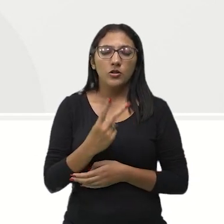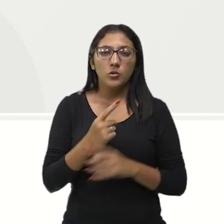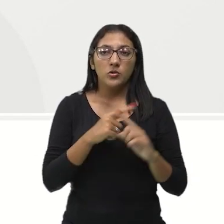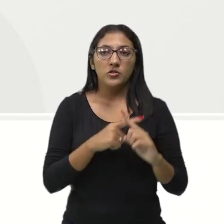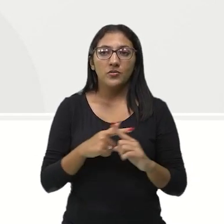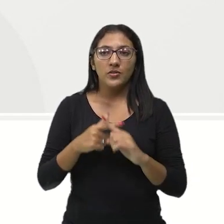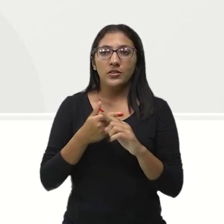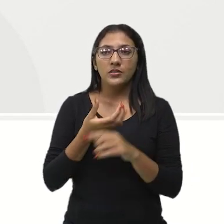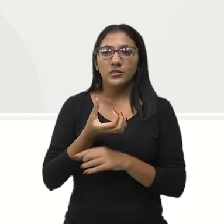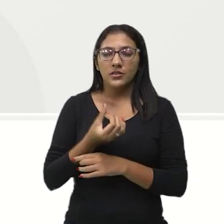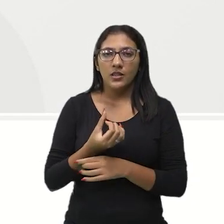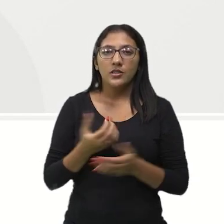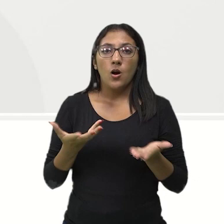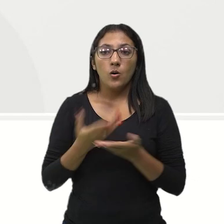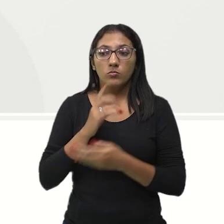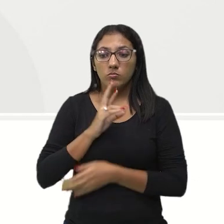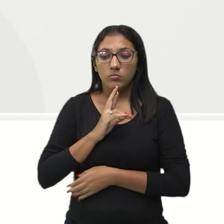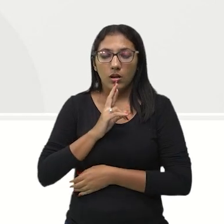37,2.